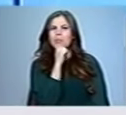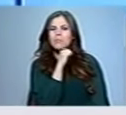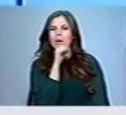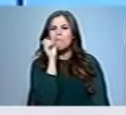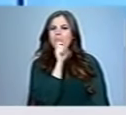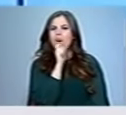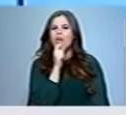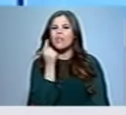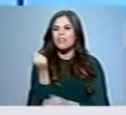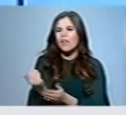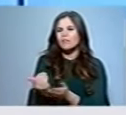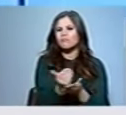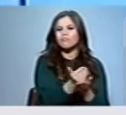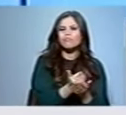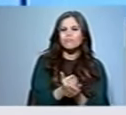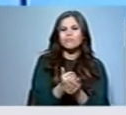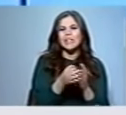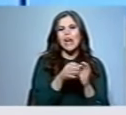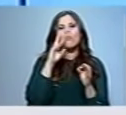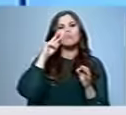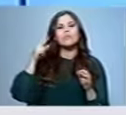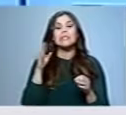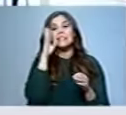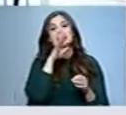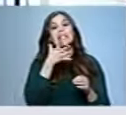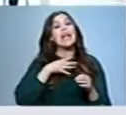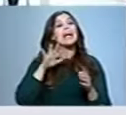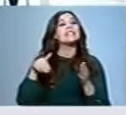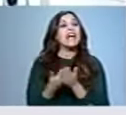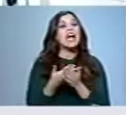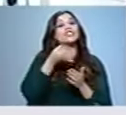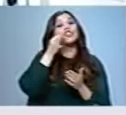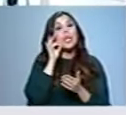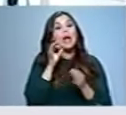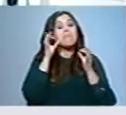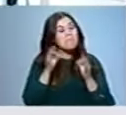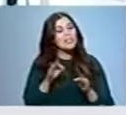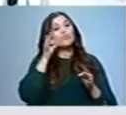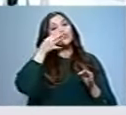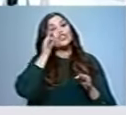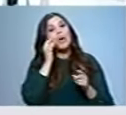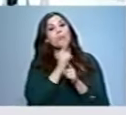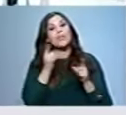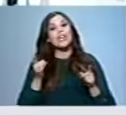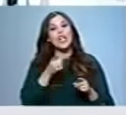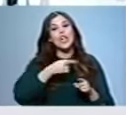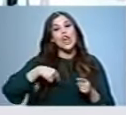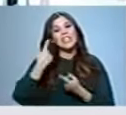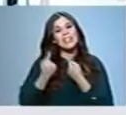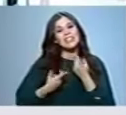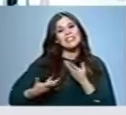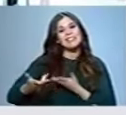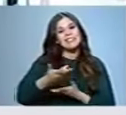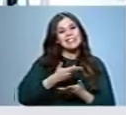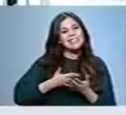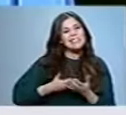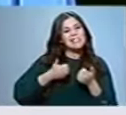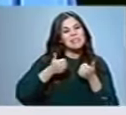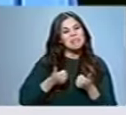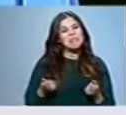eles chamam para um chá, é um chá. É mesmo um chá. E além disso, também sabem que nós nem sempre temos as melhores associações com o país